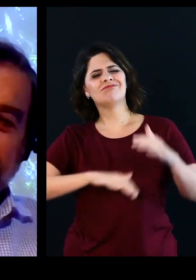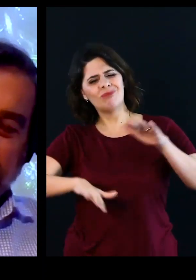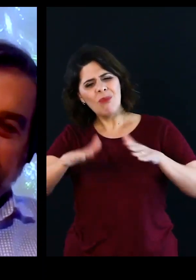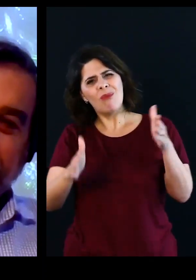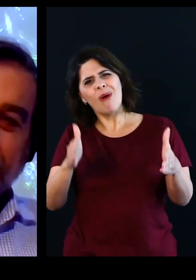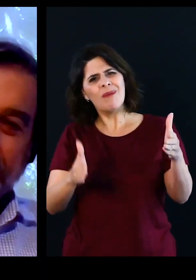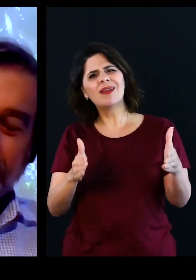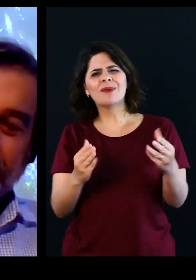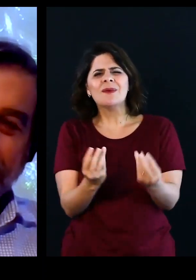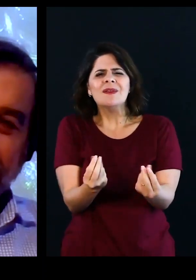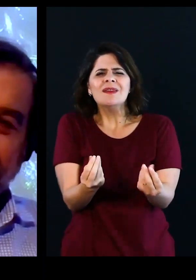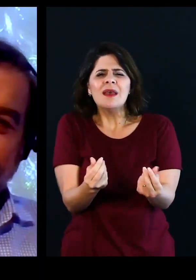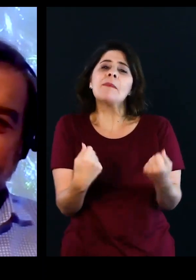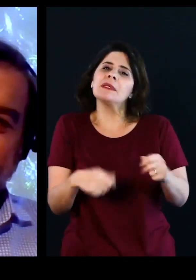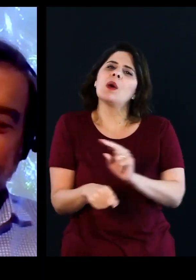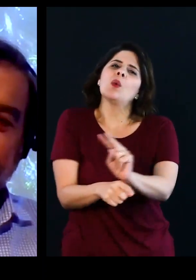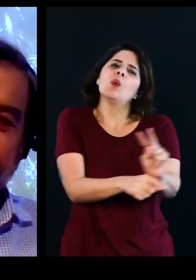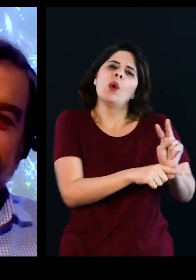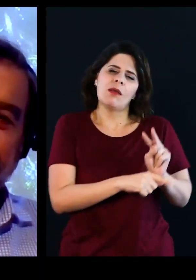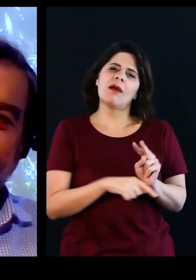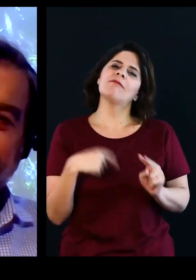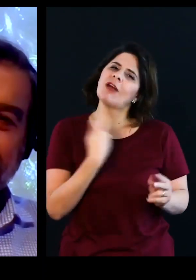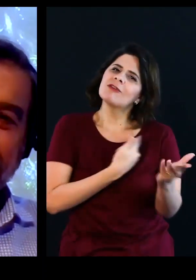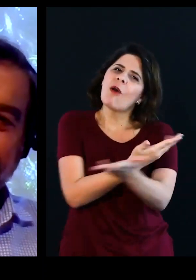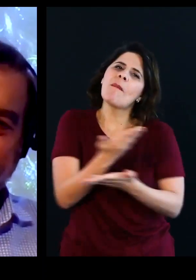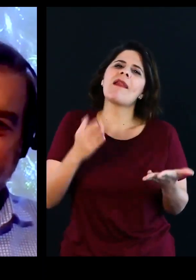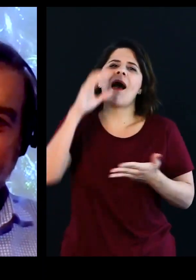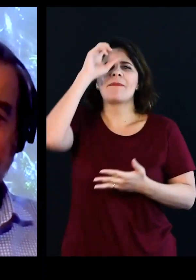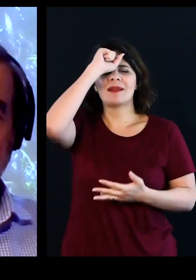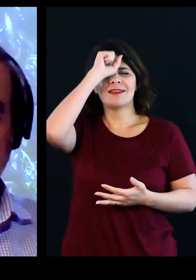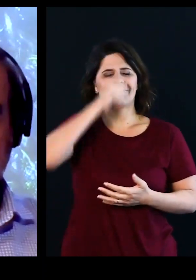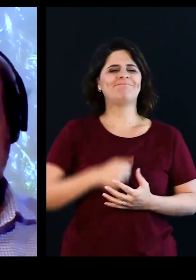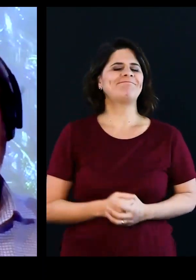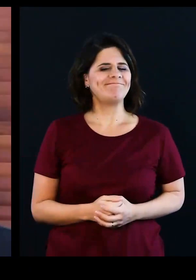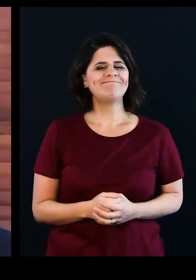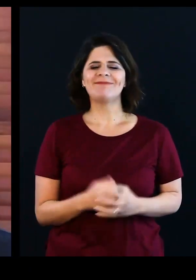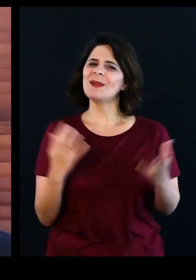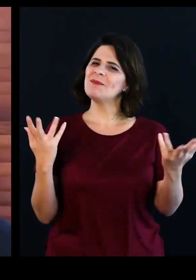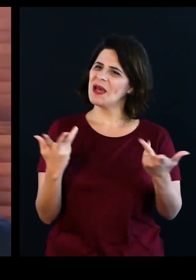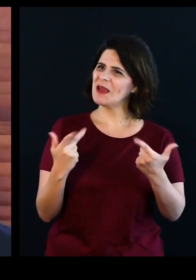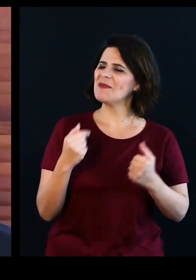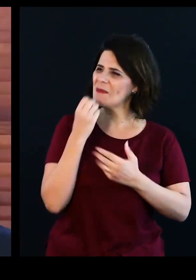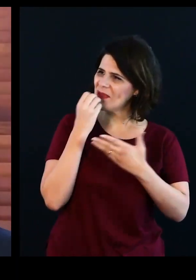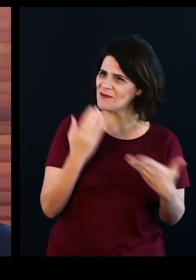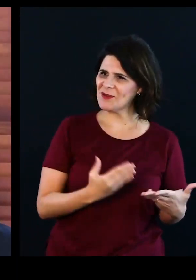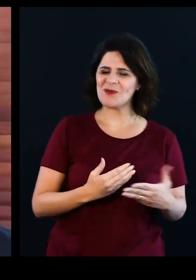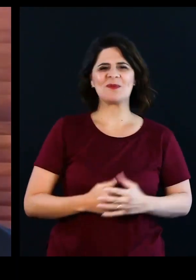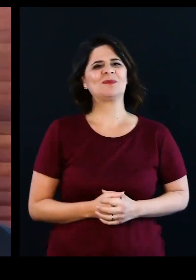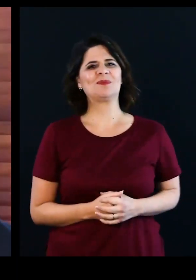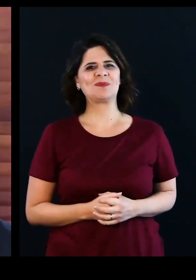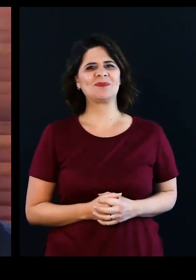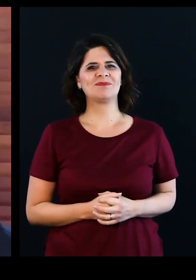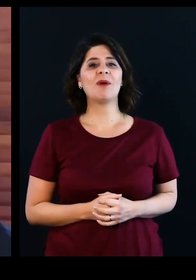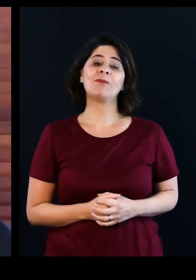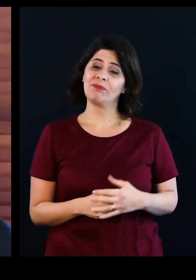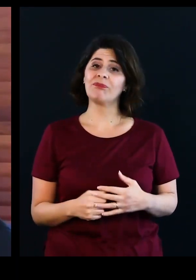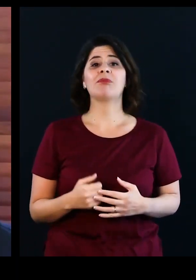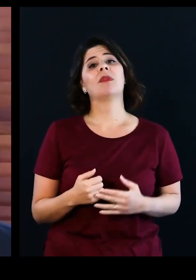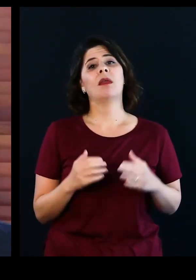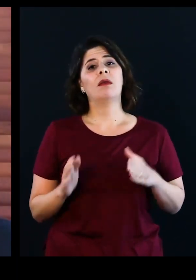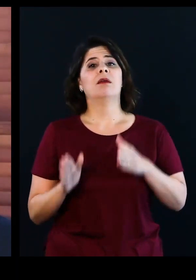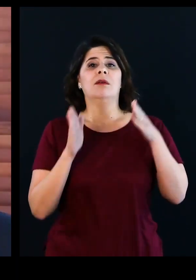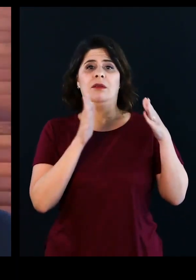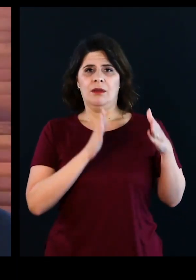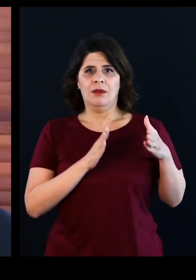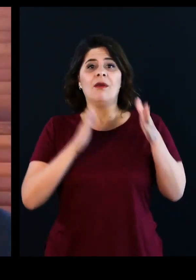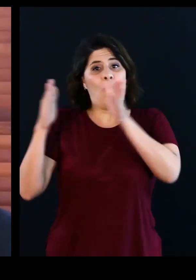aprendizados. Maravilha, Hugo, seja bem-vindo nesse Diálogos Itaucultural. Na outra ponta, do meu outro lado, a gente tem